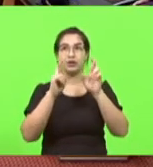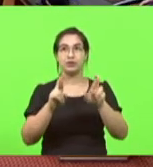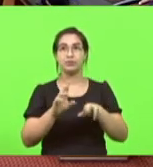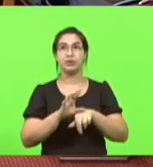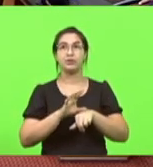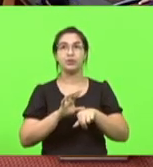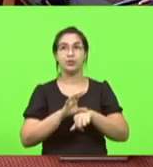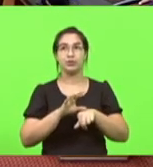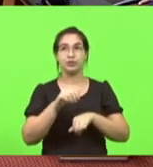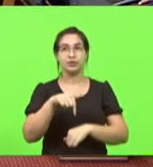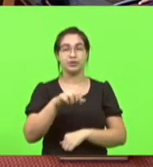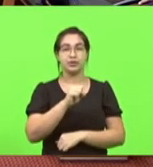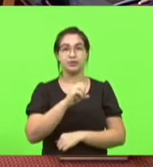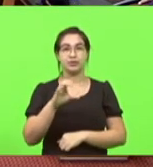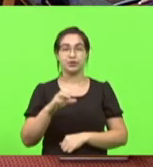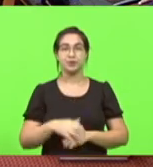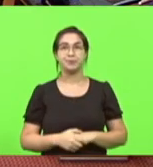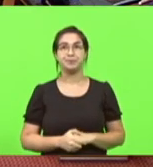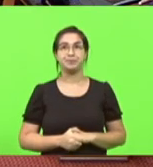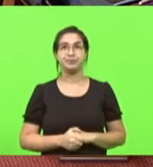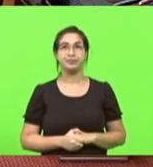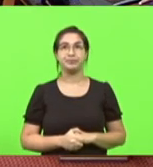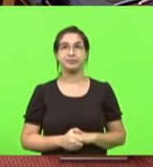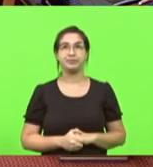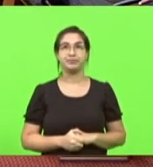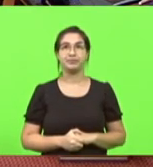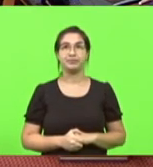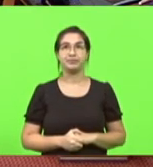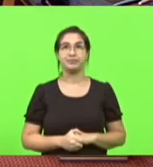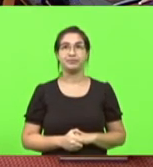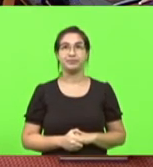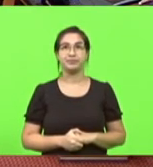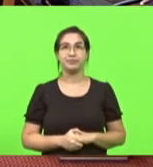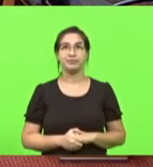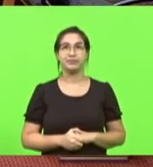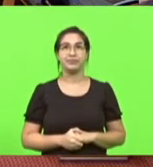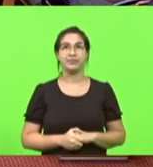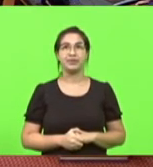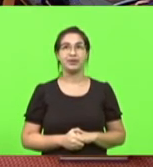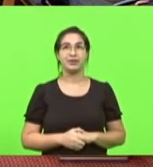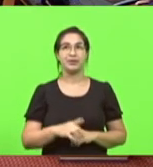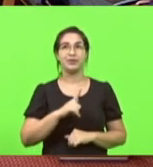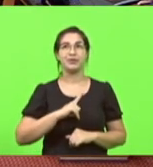aprovada por este parlamento. Voto 1. Agora o governo tem um líder.